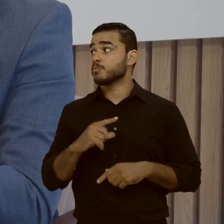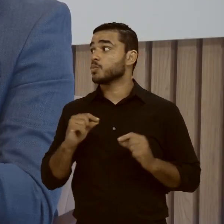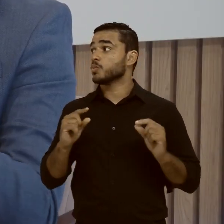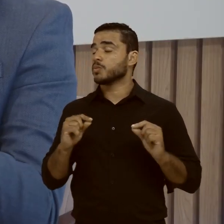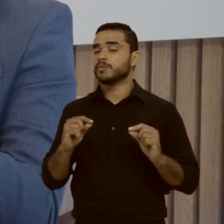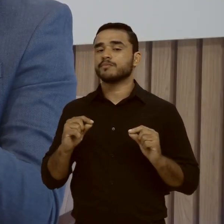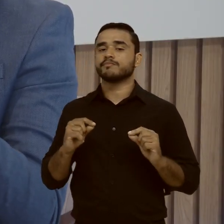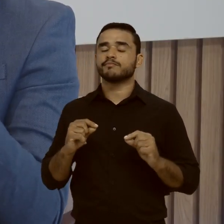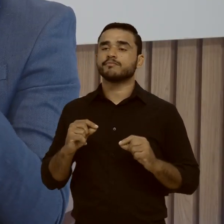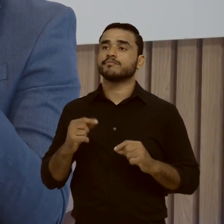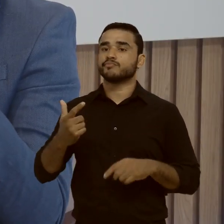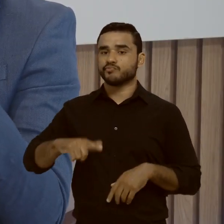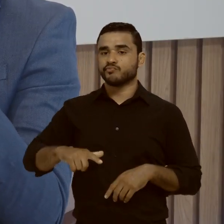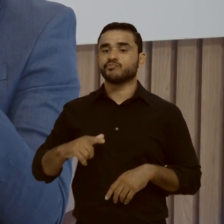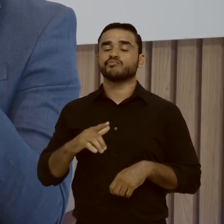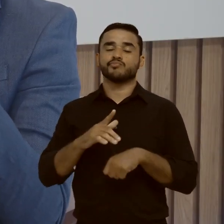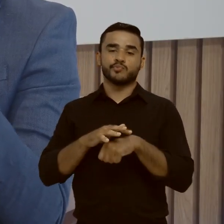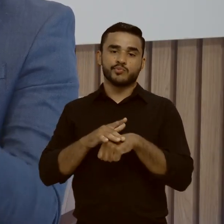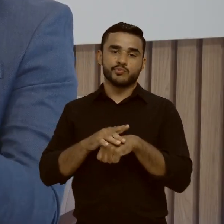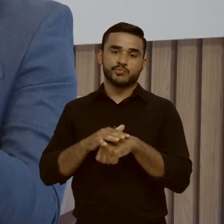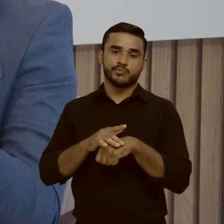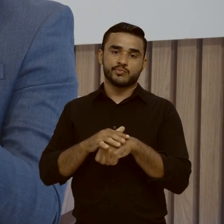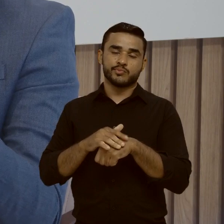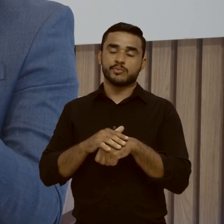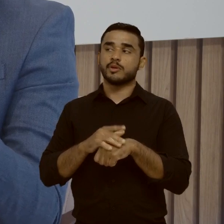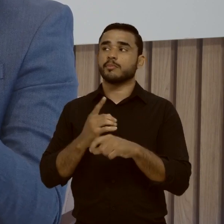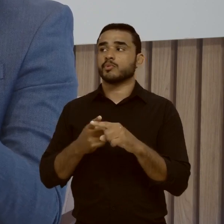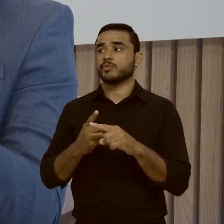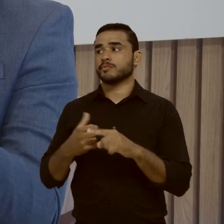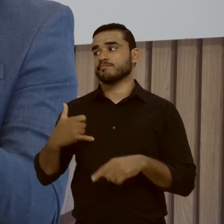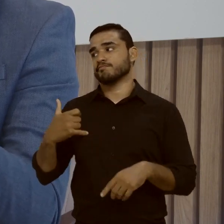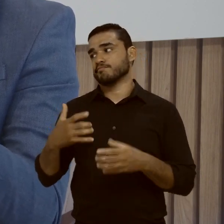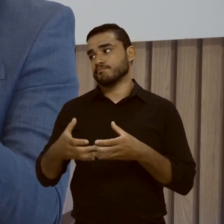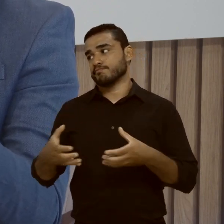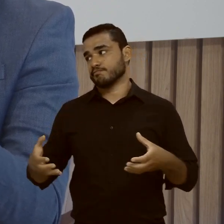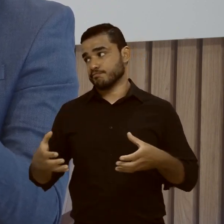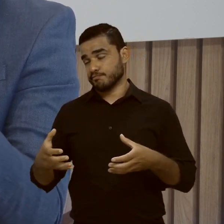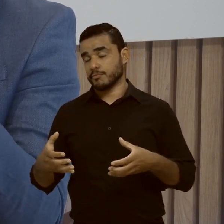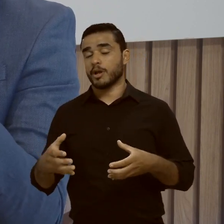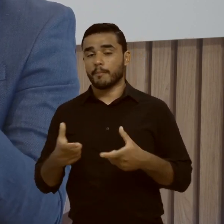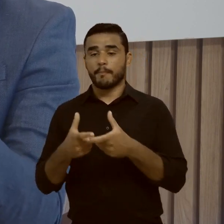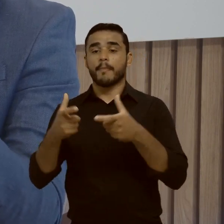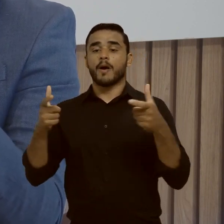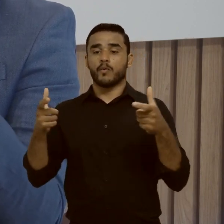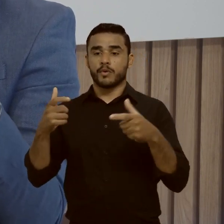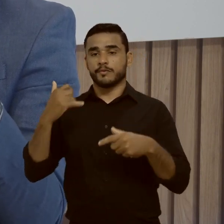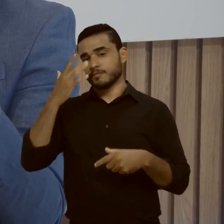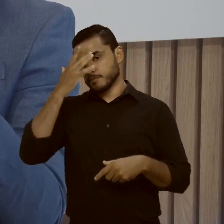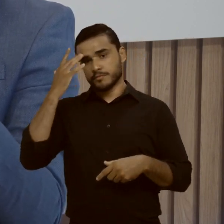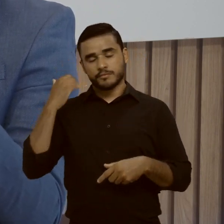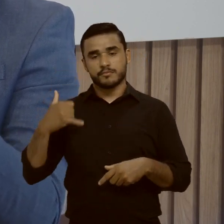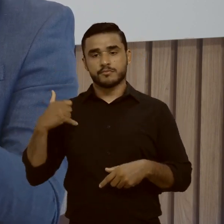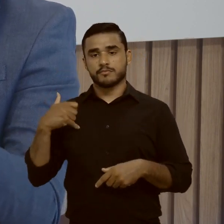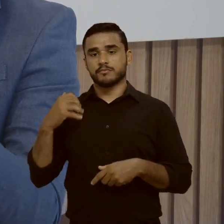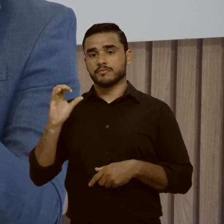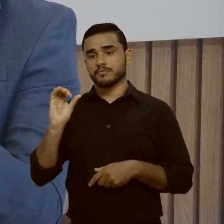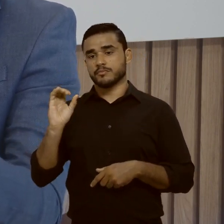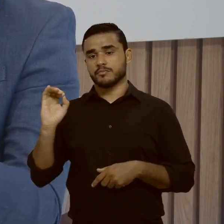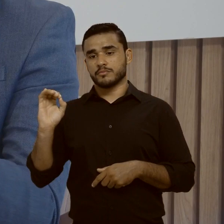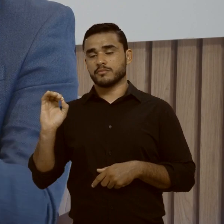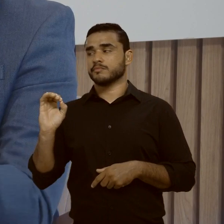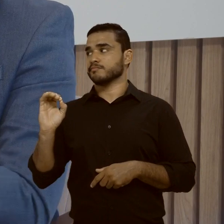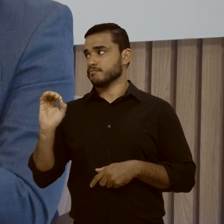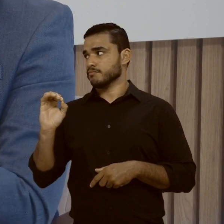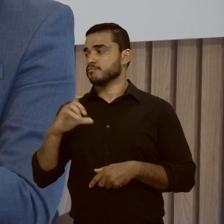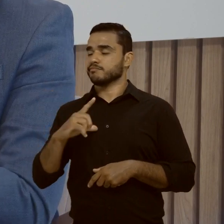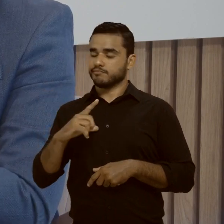que tende a acontecer com o avançar da idade. Né? Fator de risco, pacientes acima de 60 anos têm uma